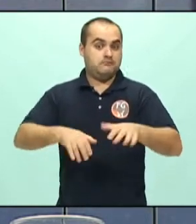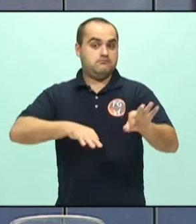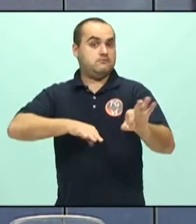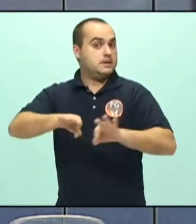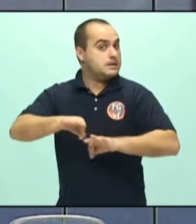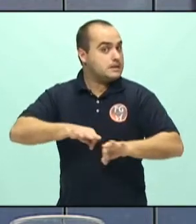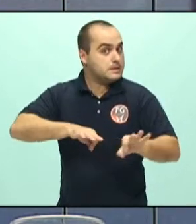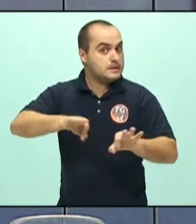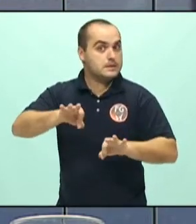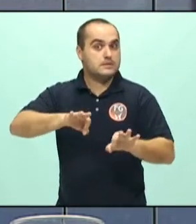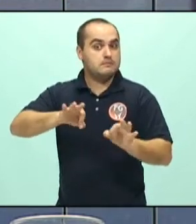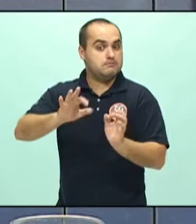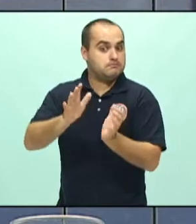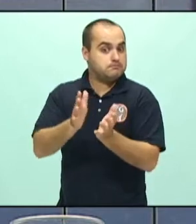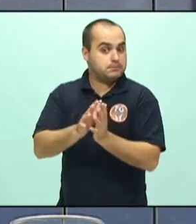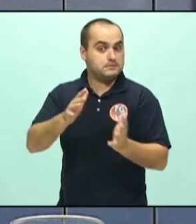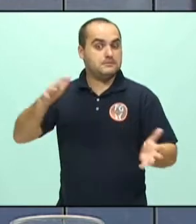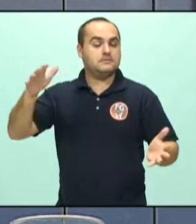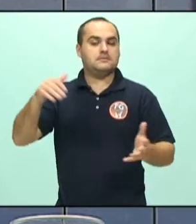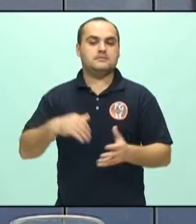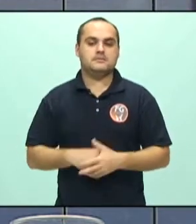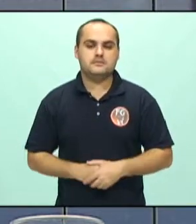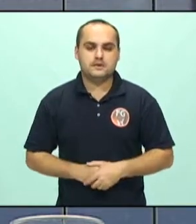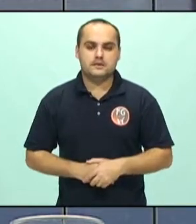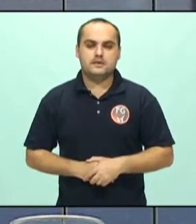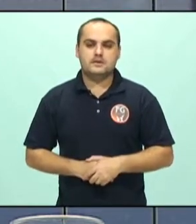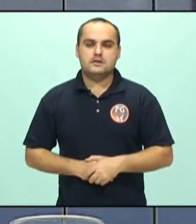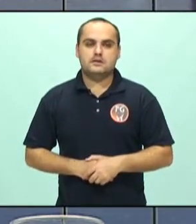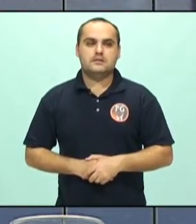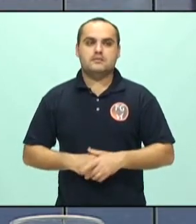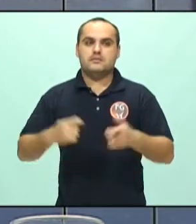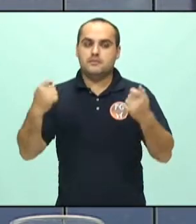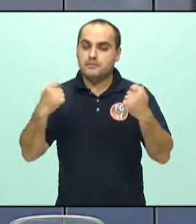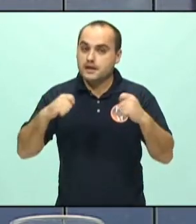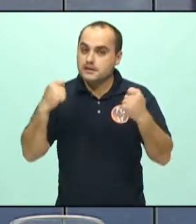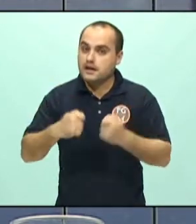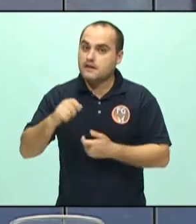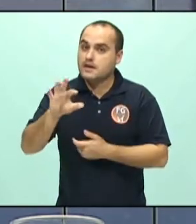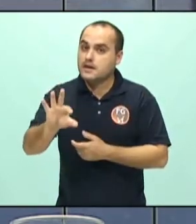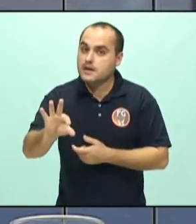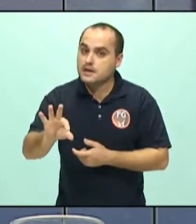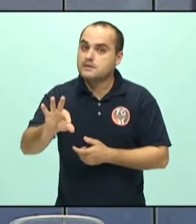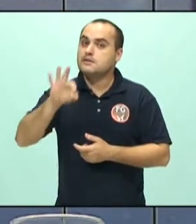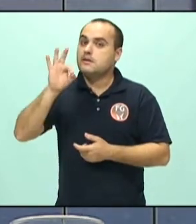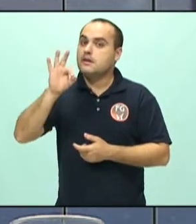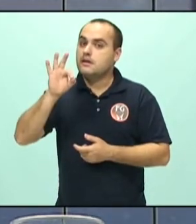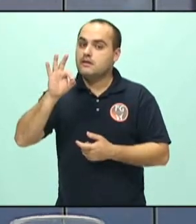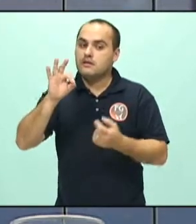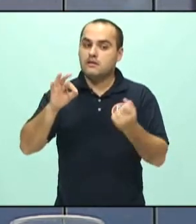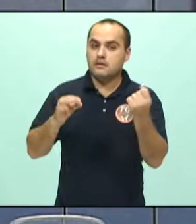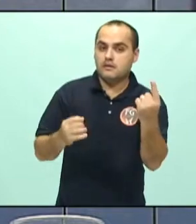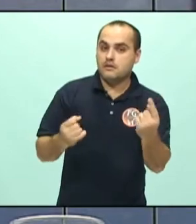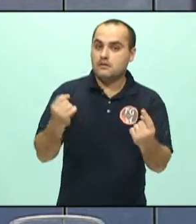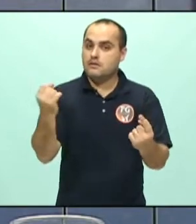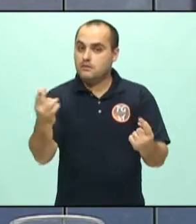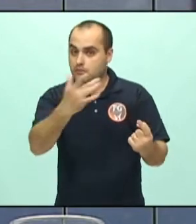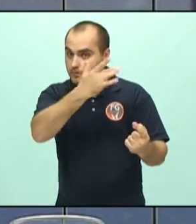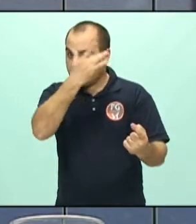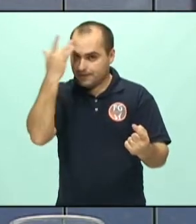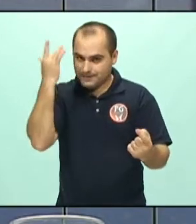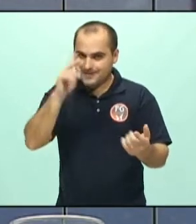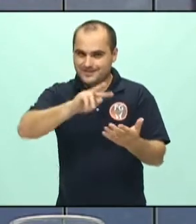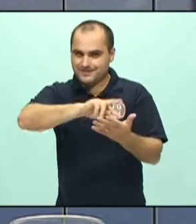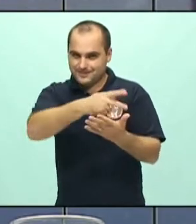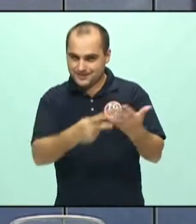planejado. E daí a gente tinha que escolher alguns autores, né, poetas. E daí a